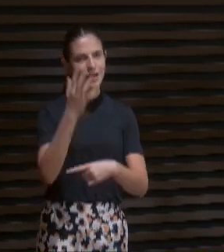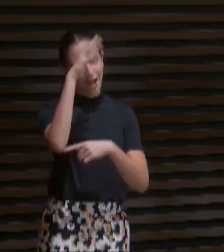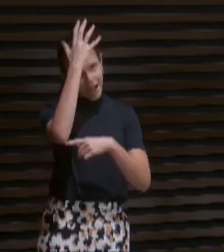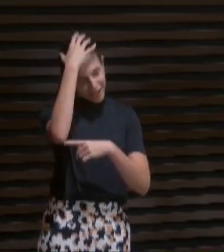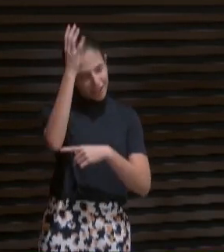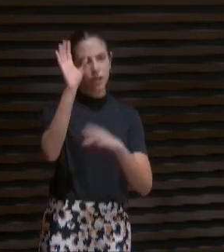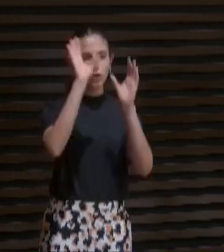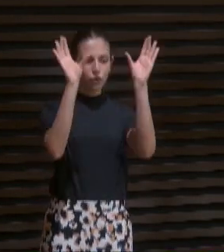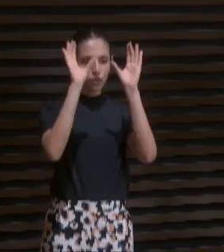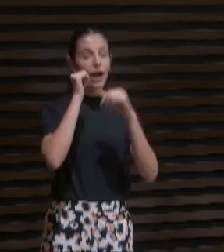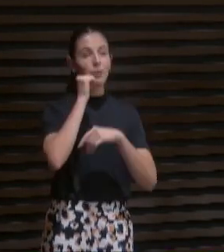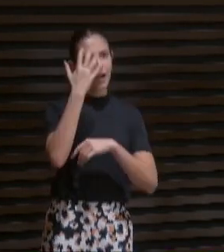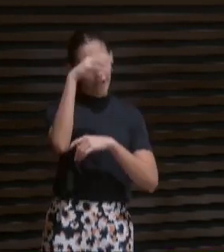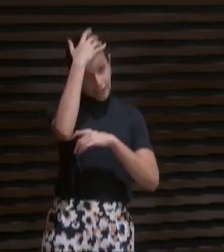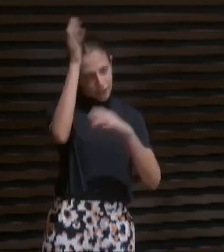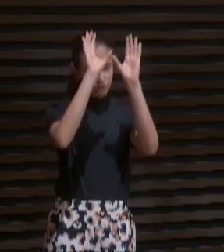de Israel.